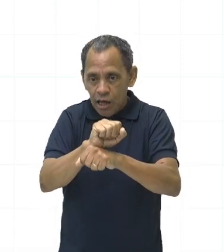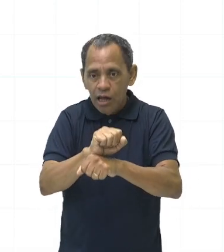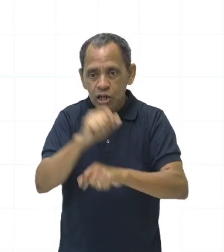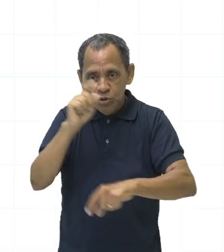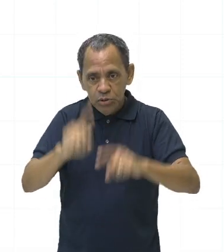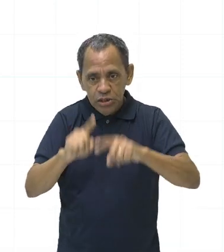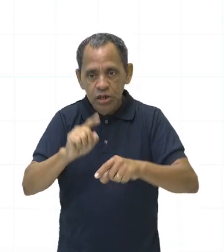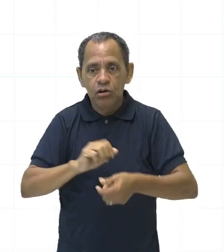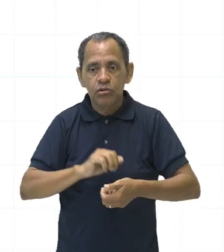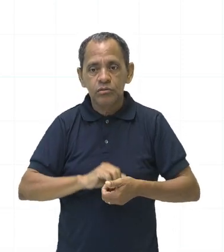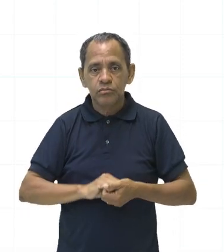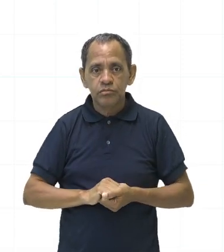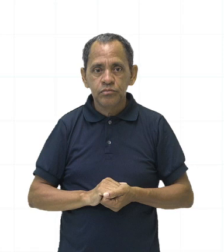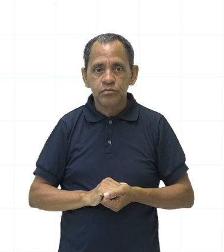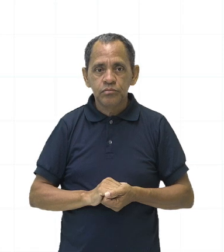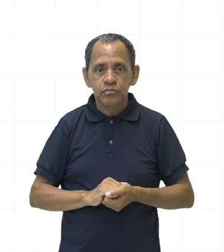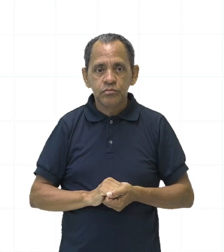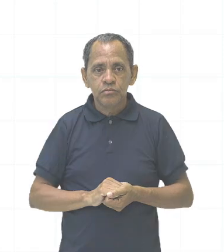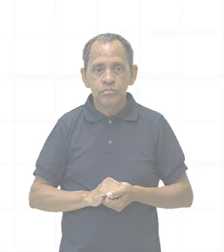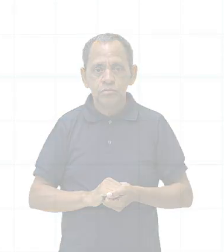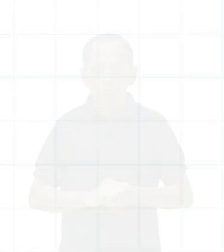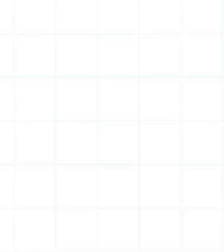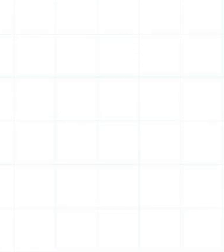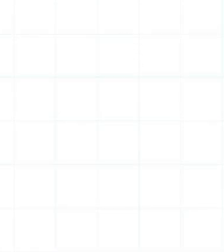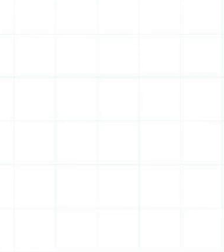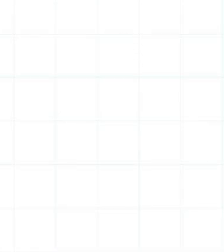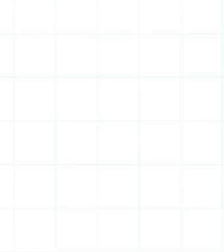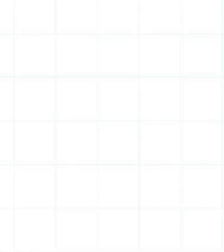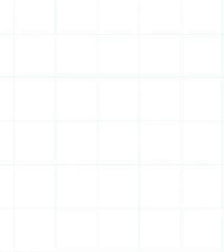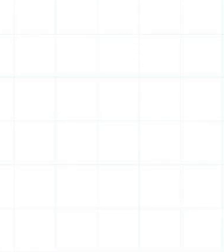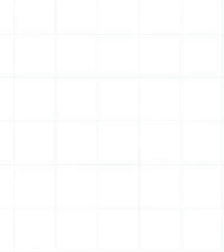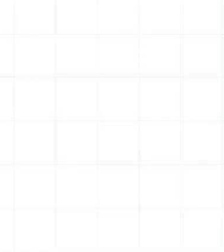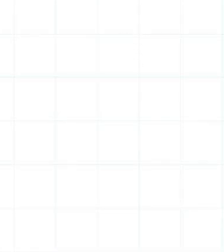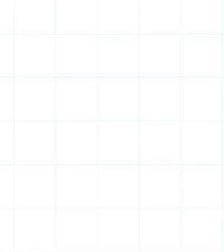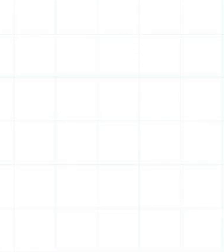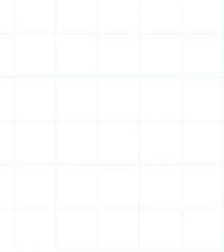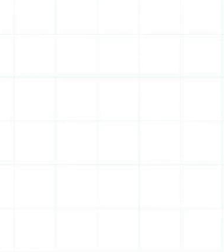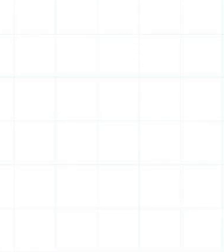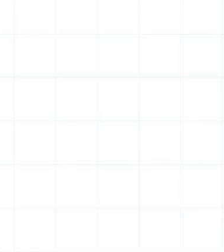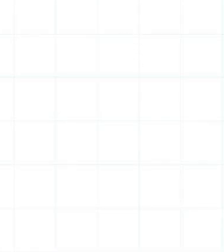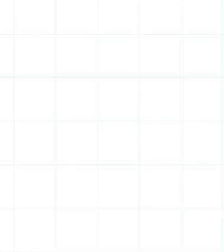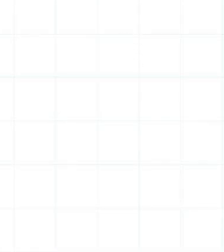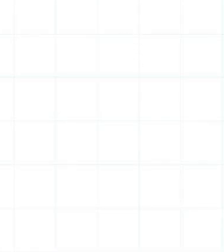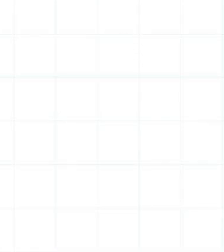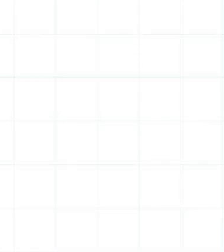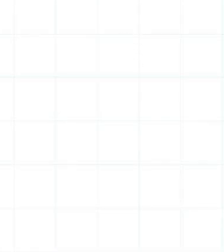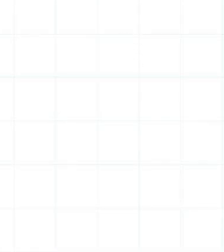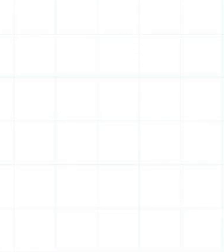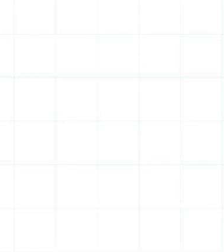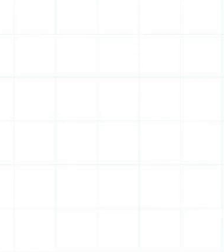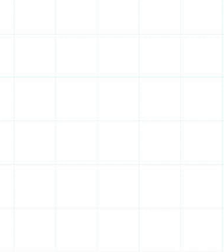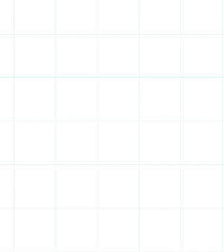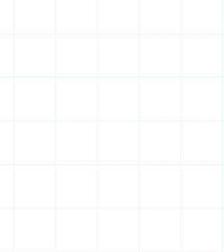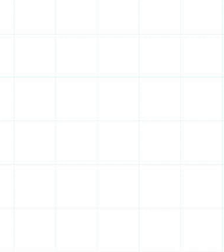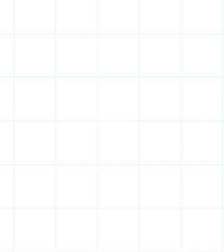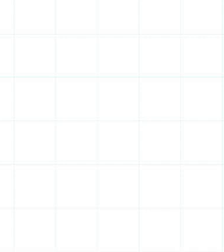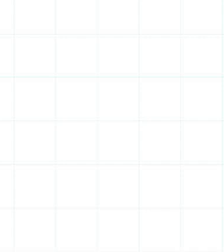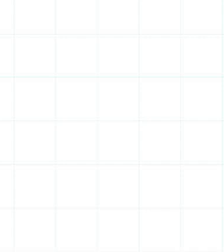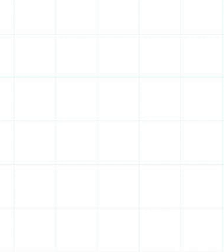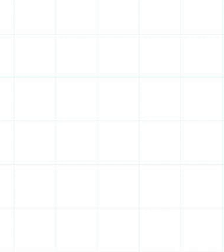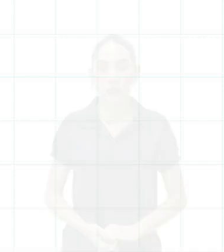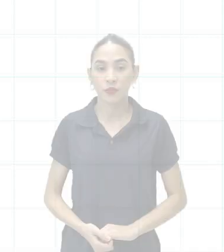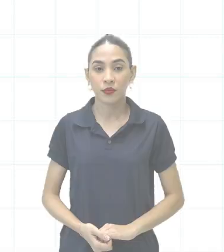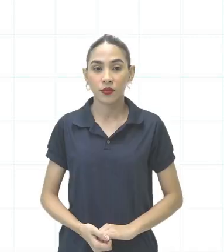fundo do recipiente. Isso que é sedimentação. E os sólidos não sedimentáveis somente podem